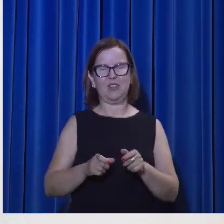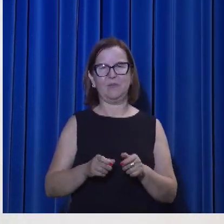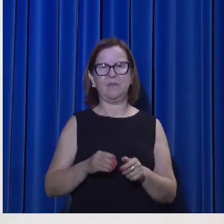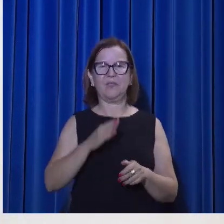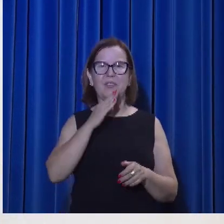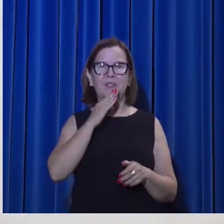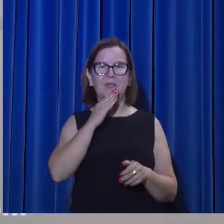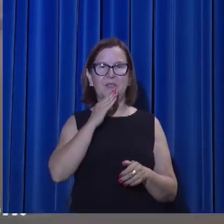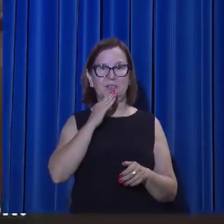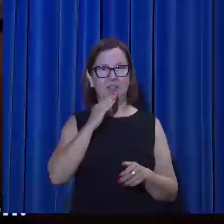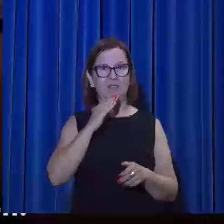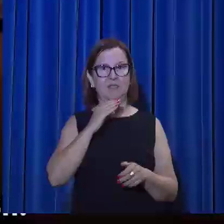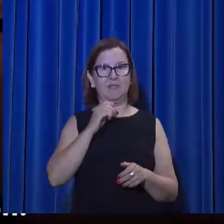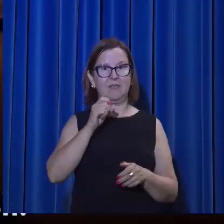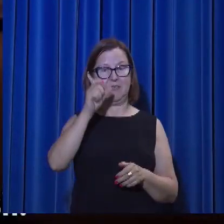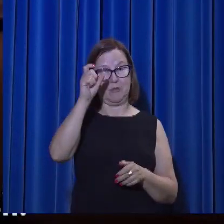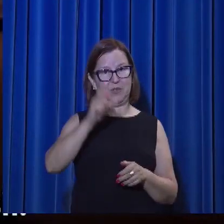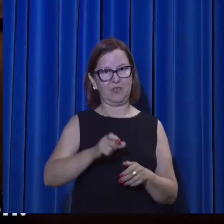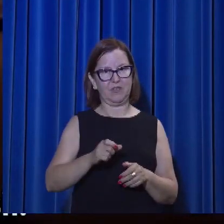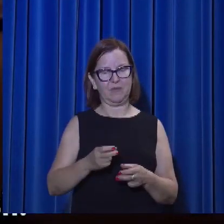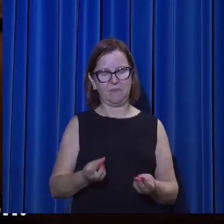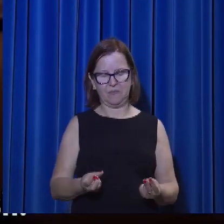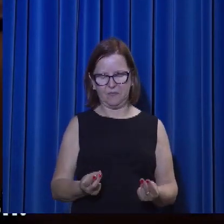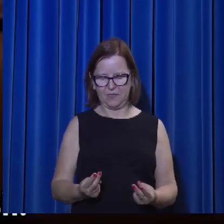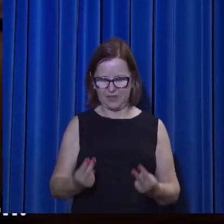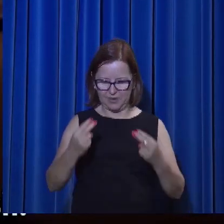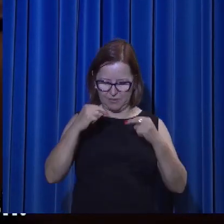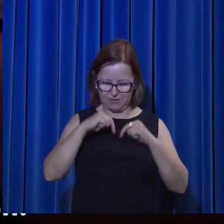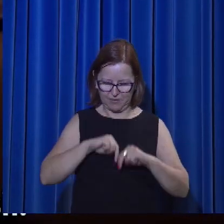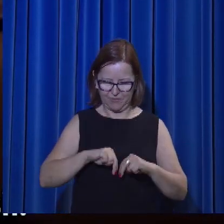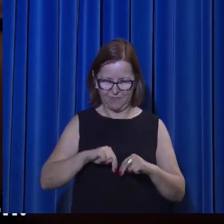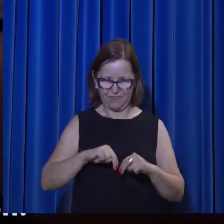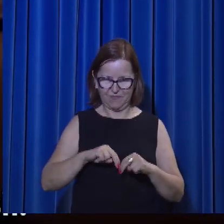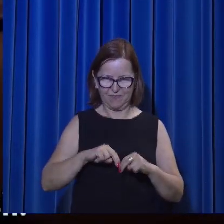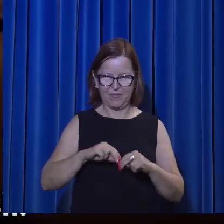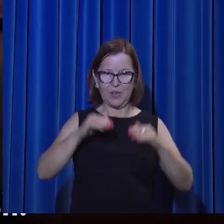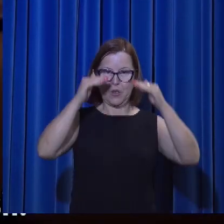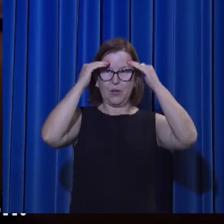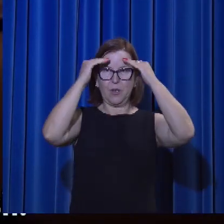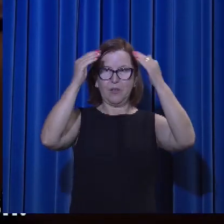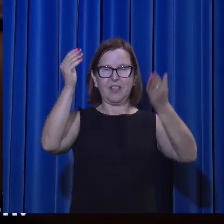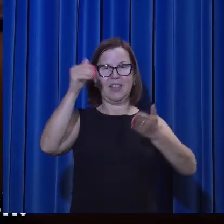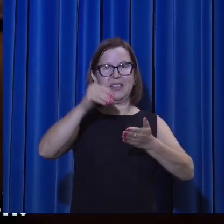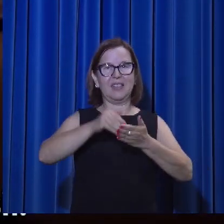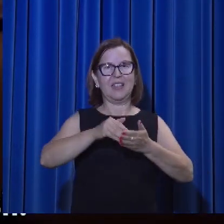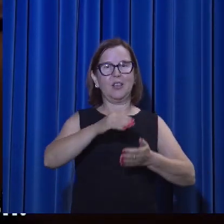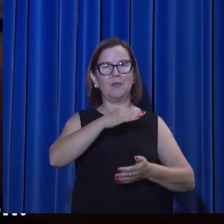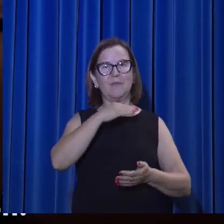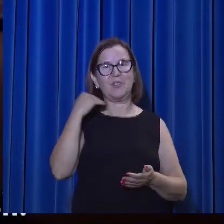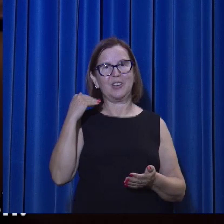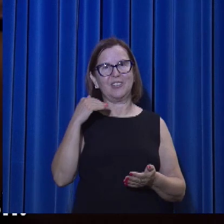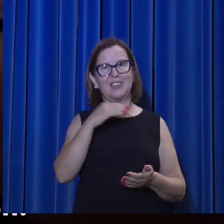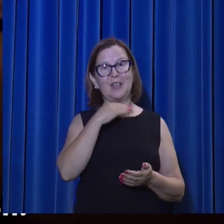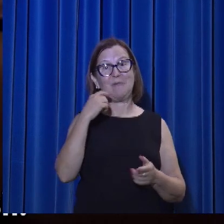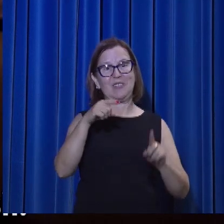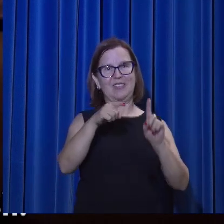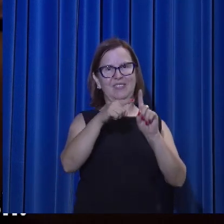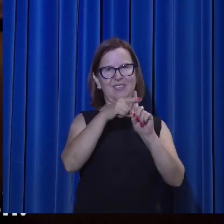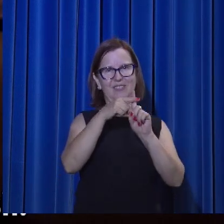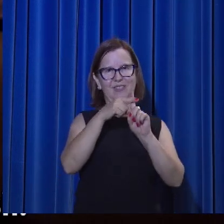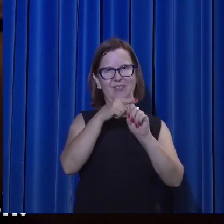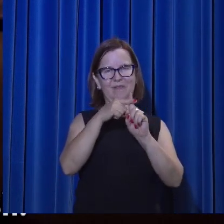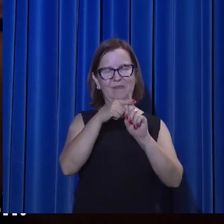figura humana, a si mesmo se humilhou, tornando-se obediente até a morte, e morte de